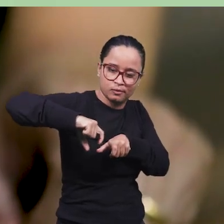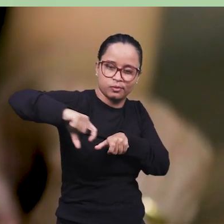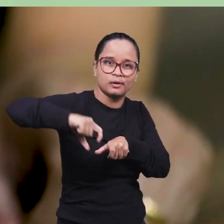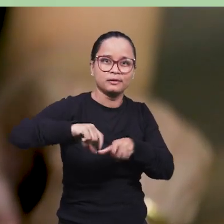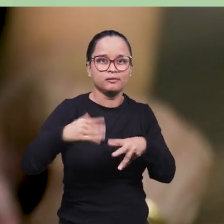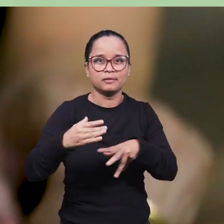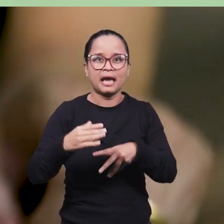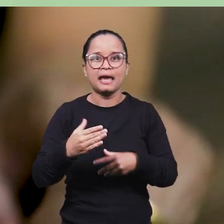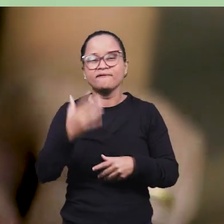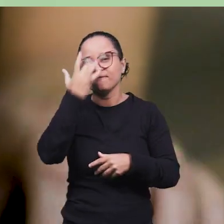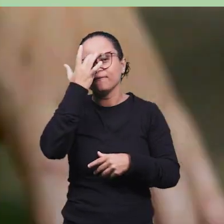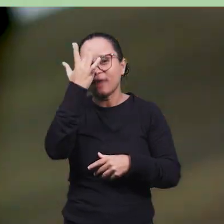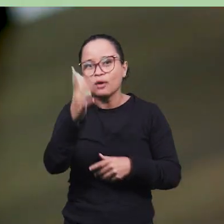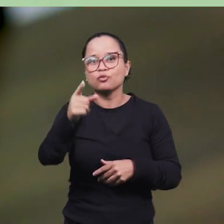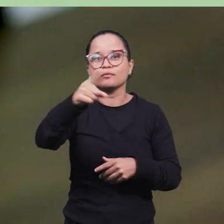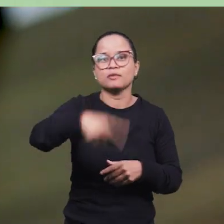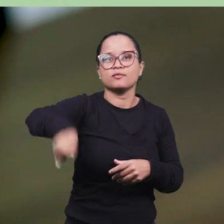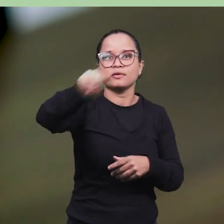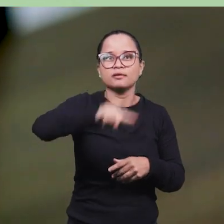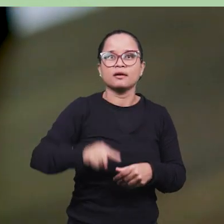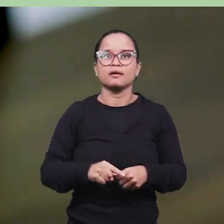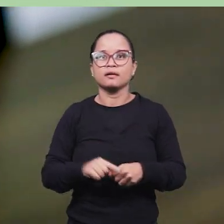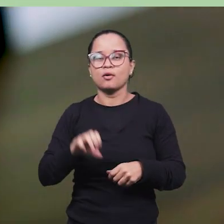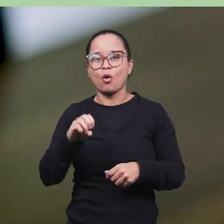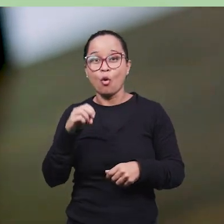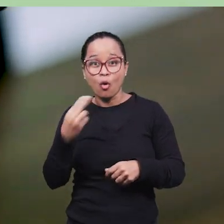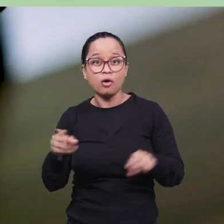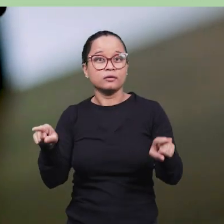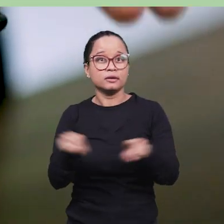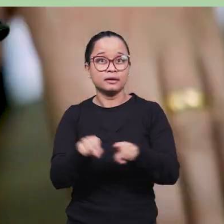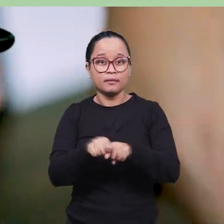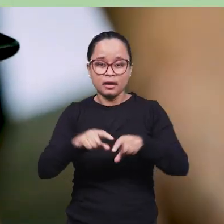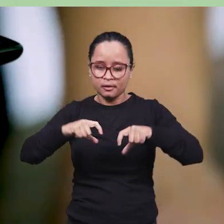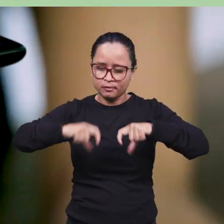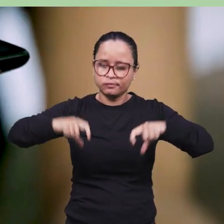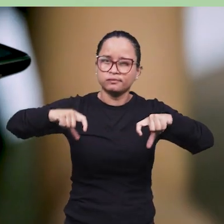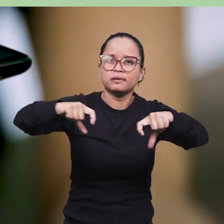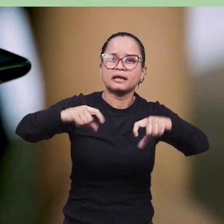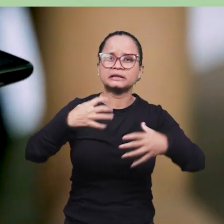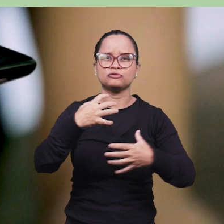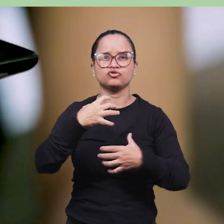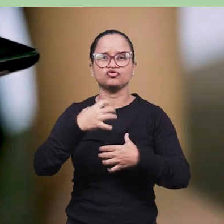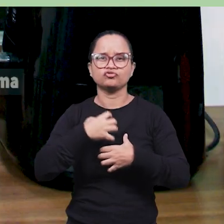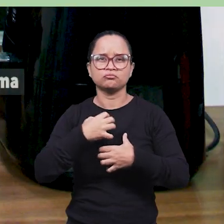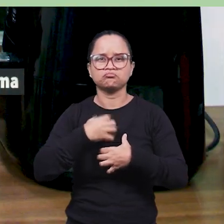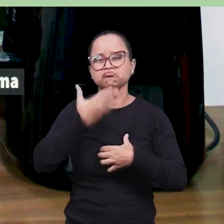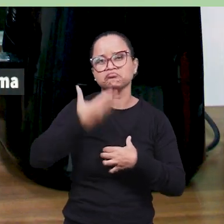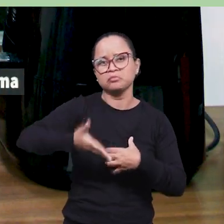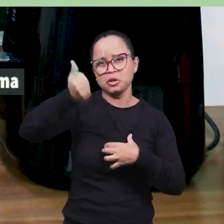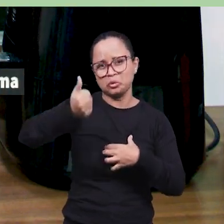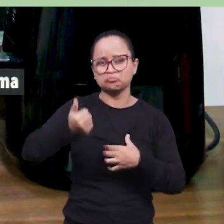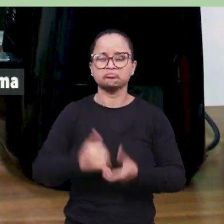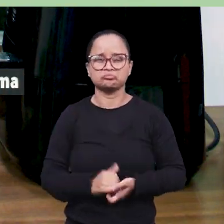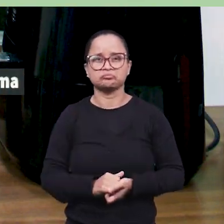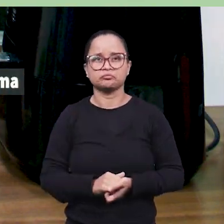mais prático para vocês. Ou montando em camadinhas, tipo um sanduíchezinho também. Do jeito que ficar